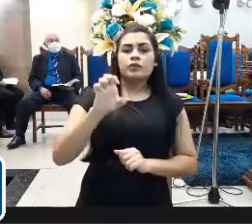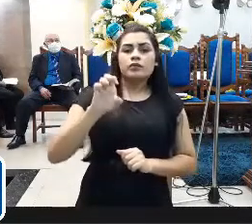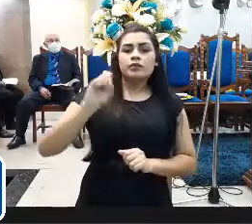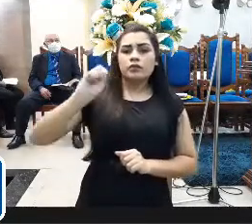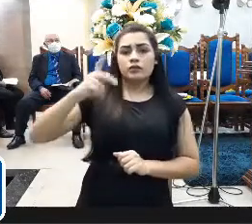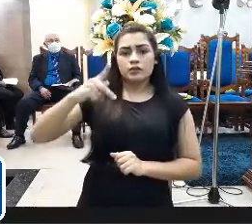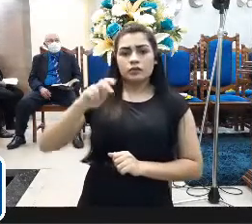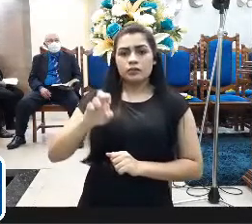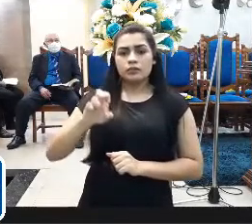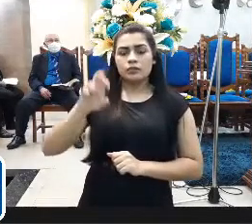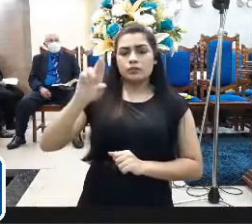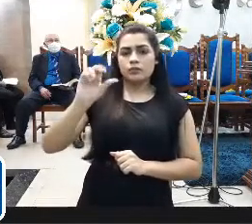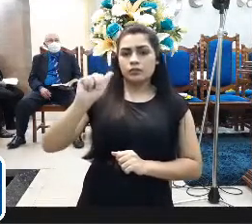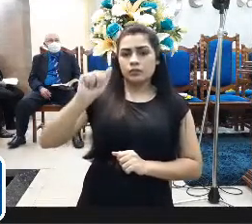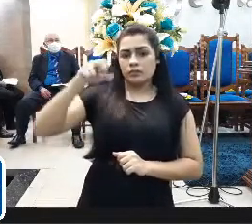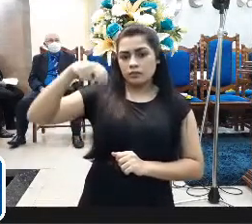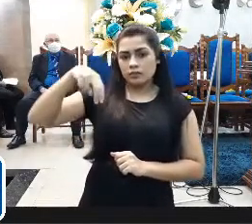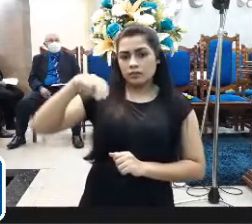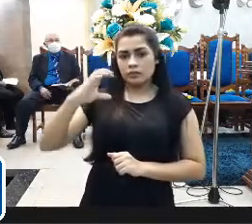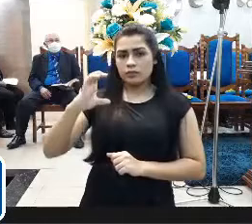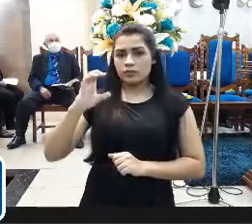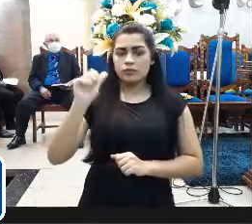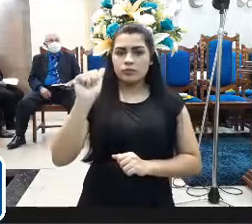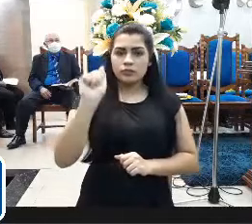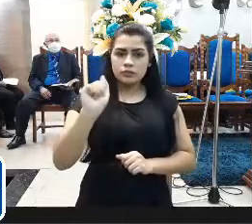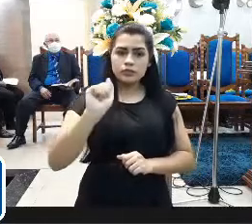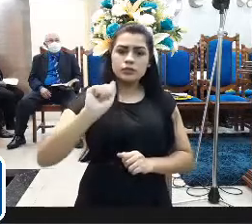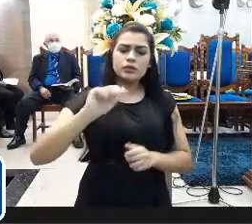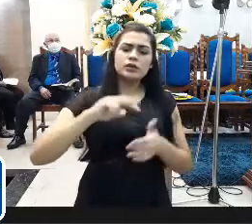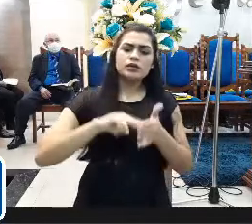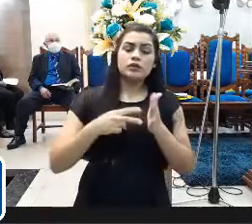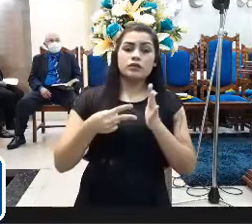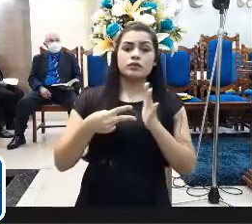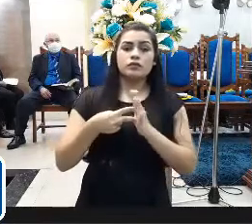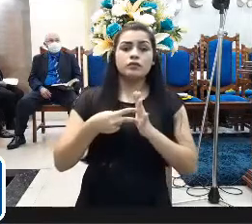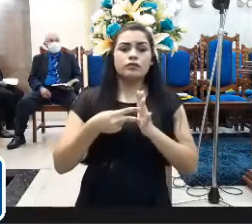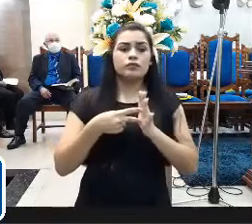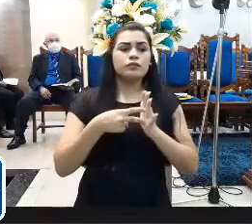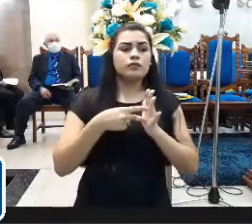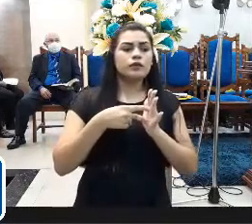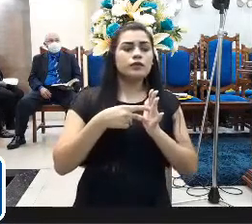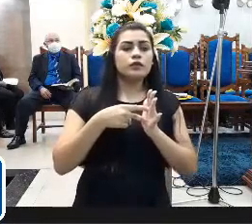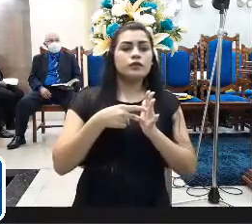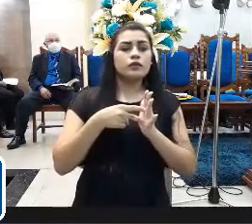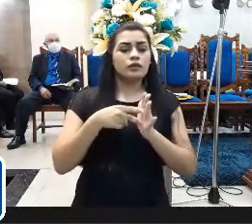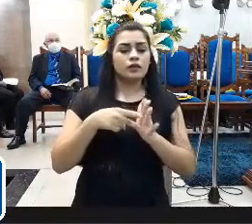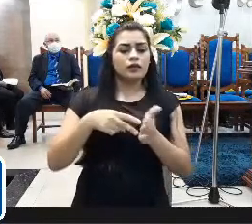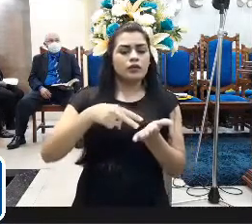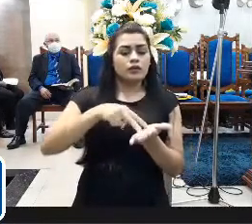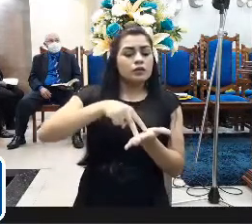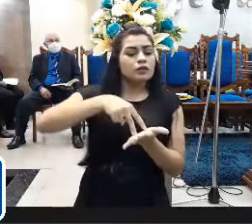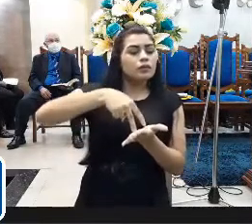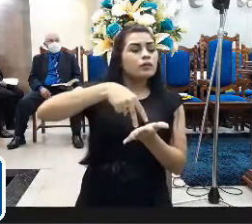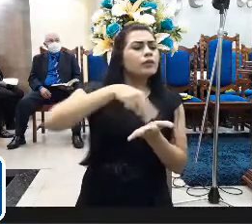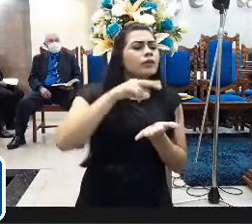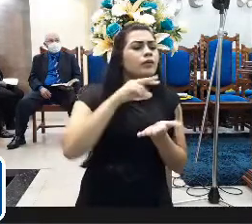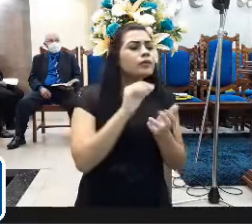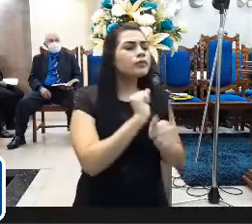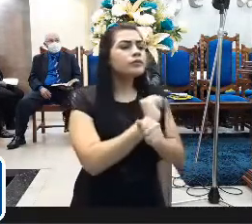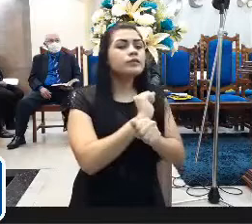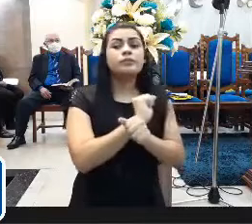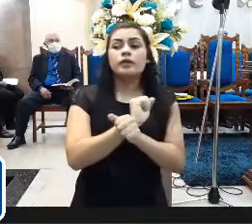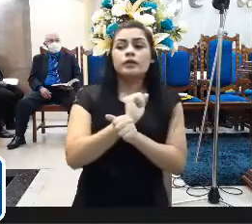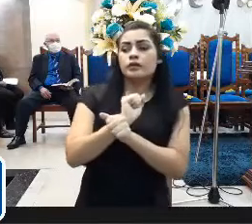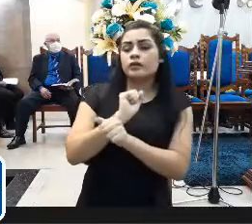pés esperando. Elpis, elpis. Quando alguém está assim na ponta dos pés, olhando para um canto, aí os gregos chamavam de elpis. É aquele